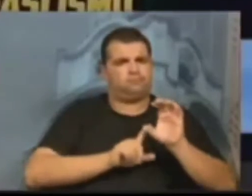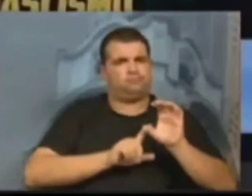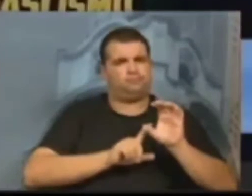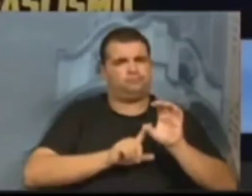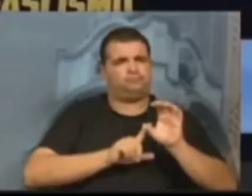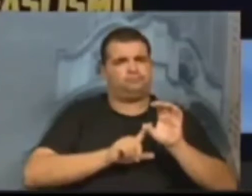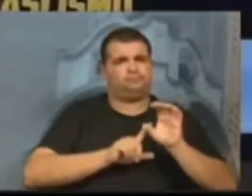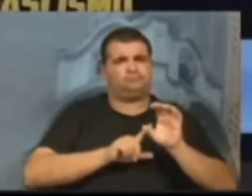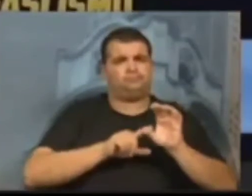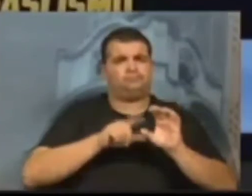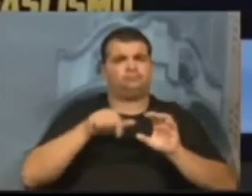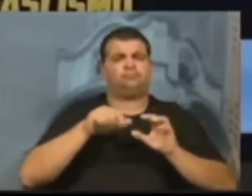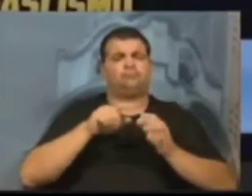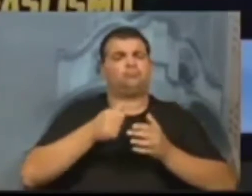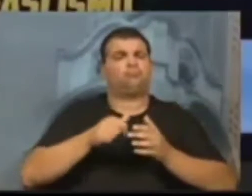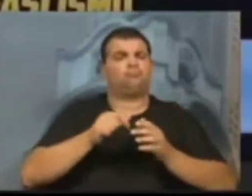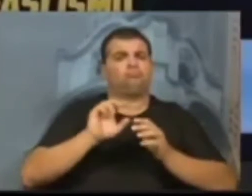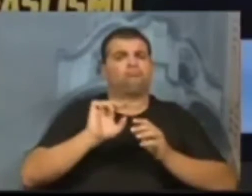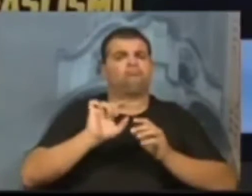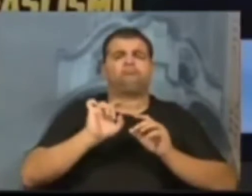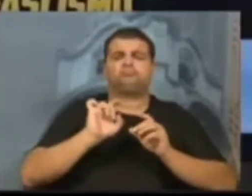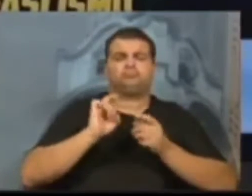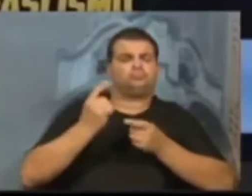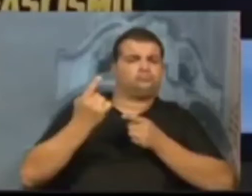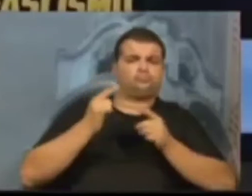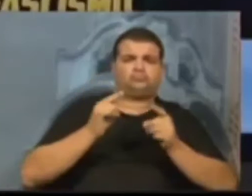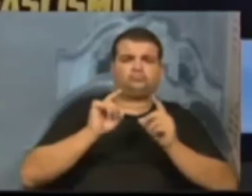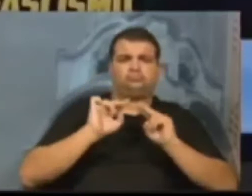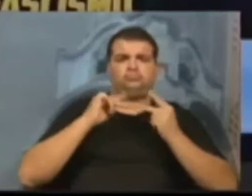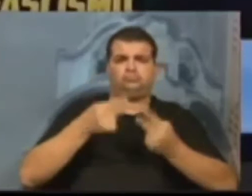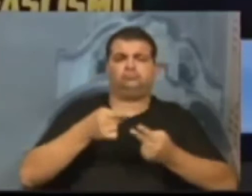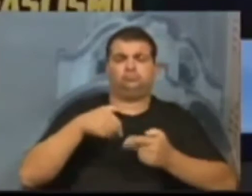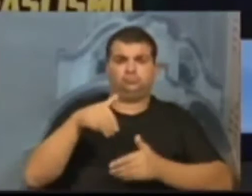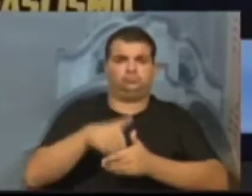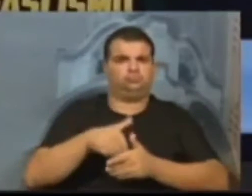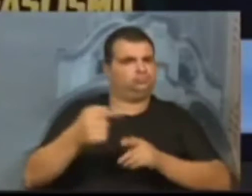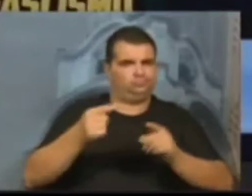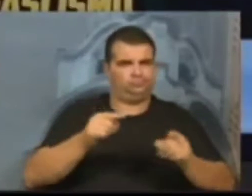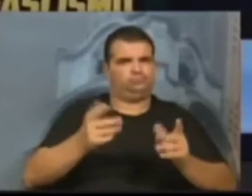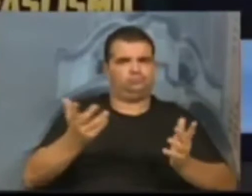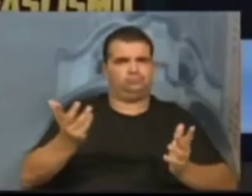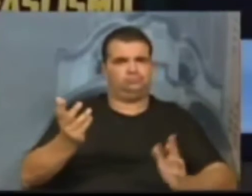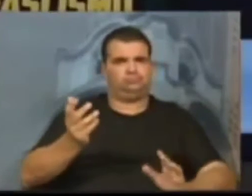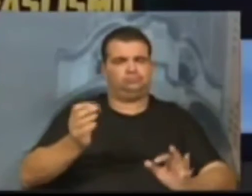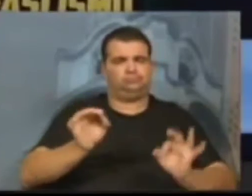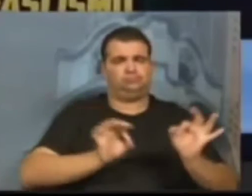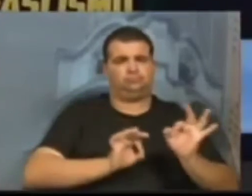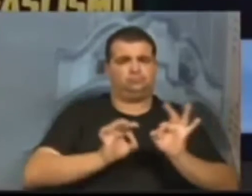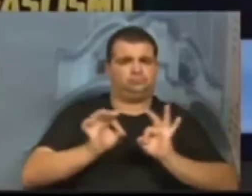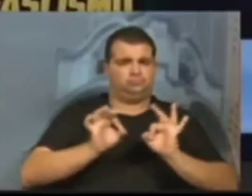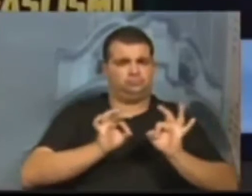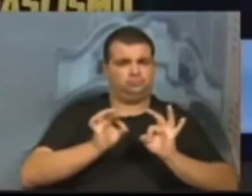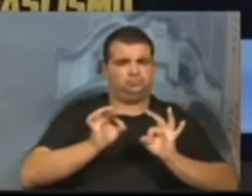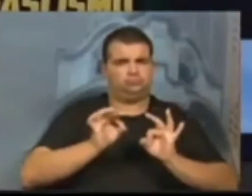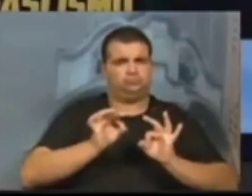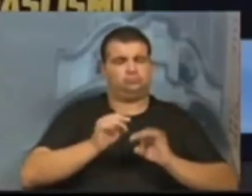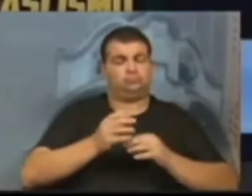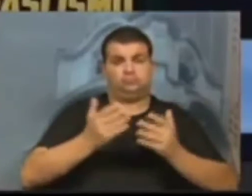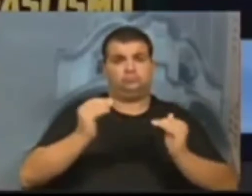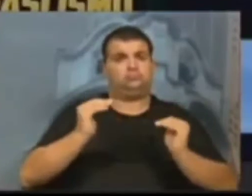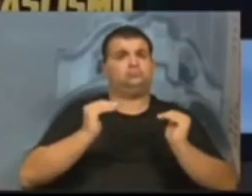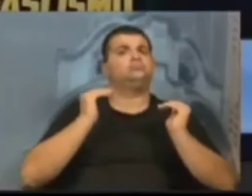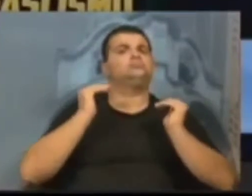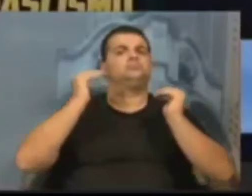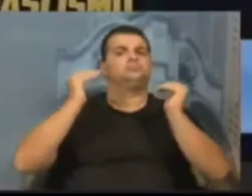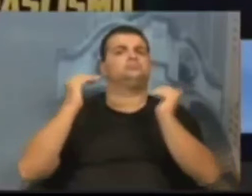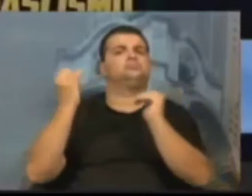Então, é quase desumano nós votarmos contra um projeto de lei dessa relevância